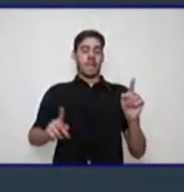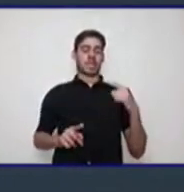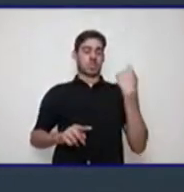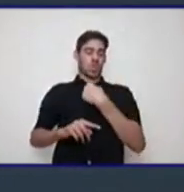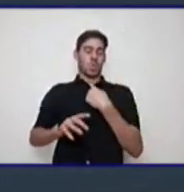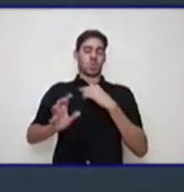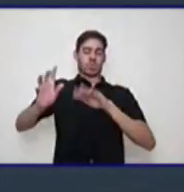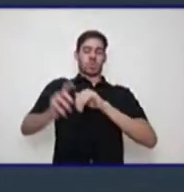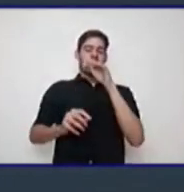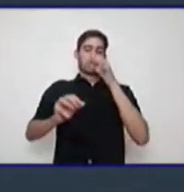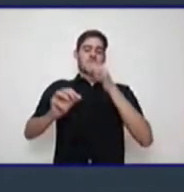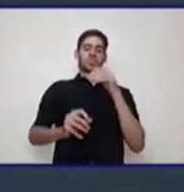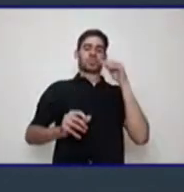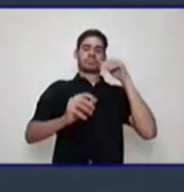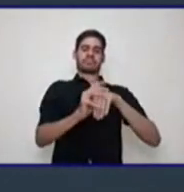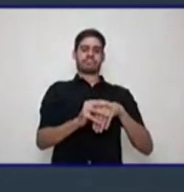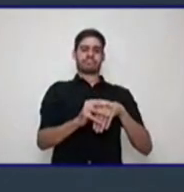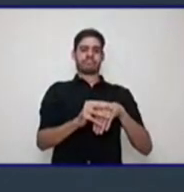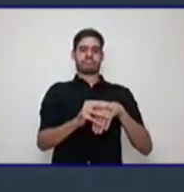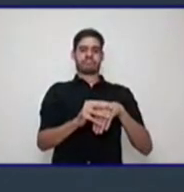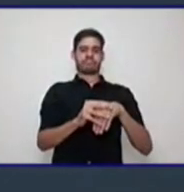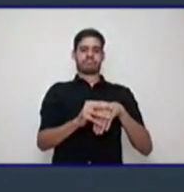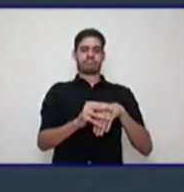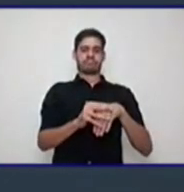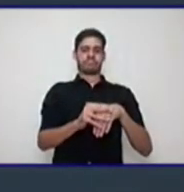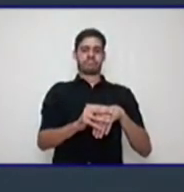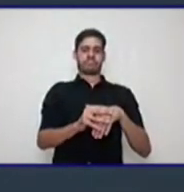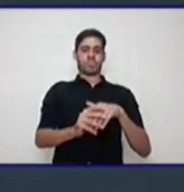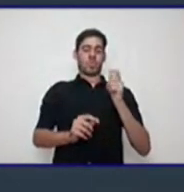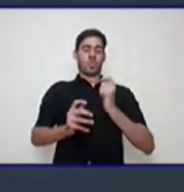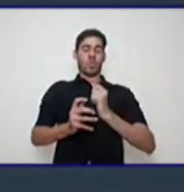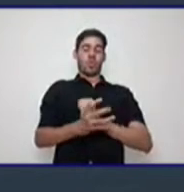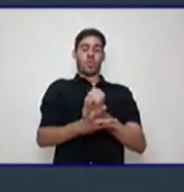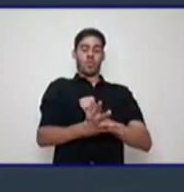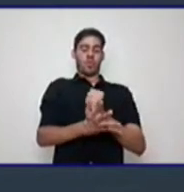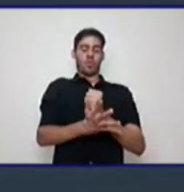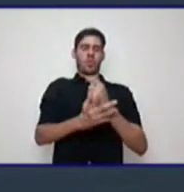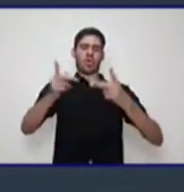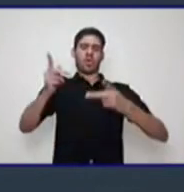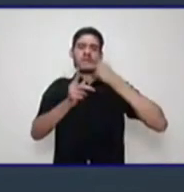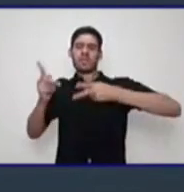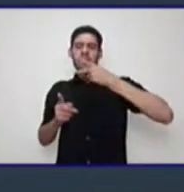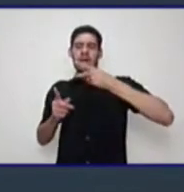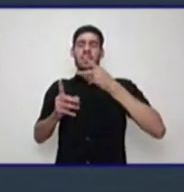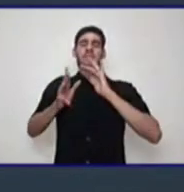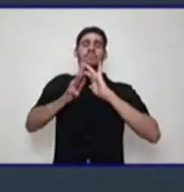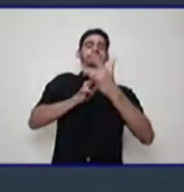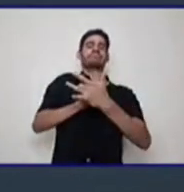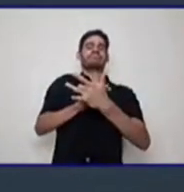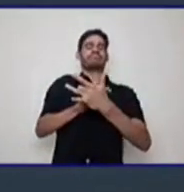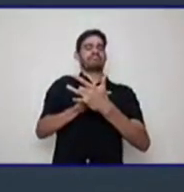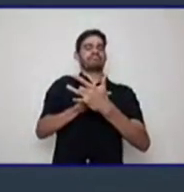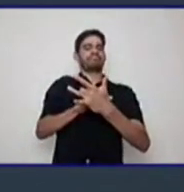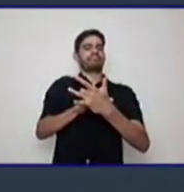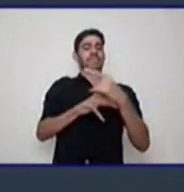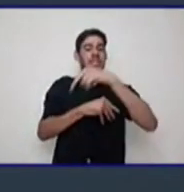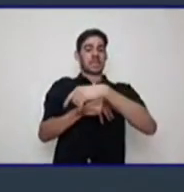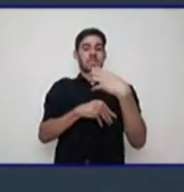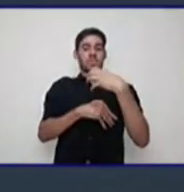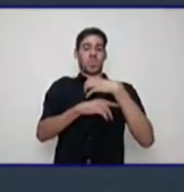para a justiça eleitoral o controle das manifestações na rede social, e nesse